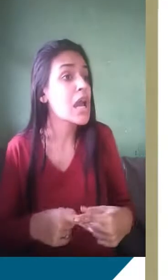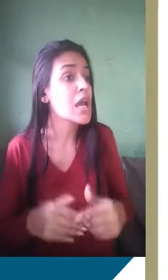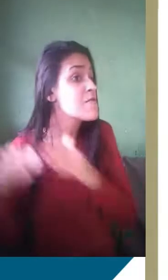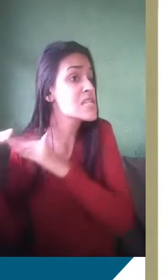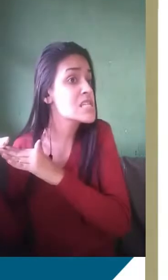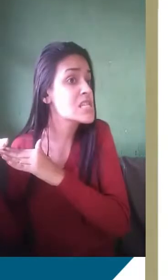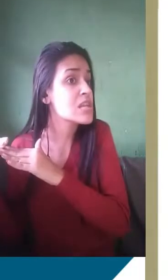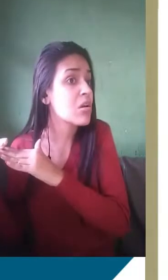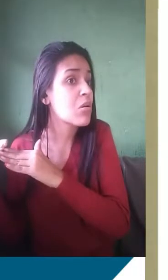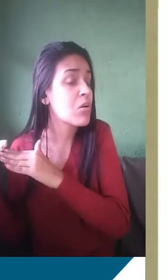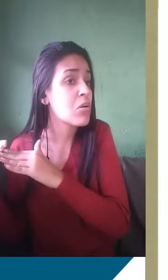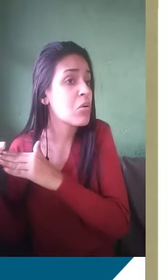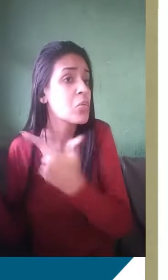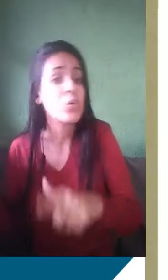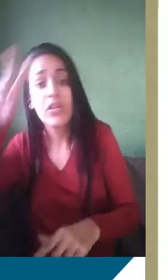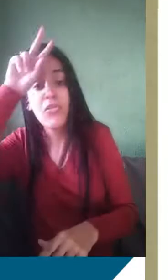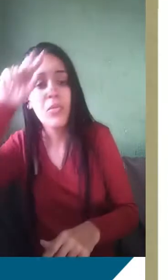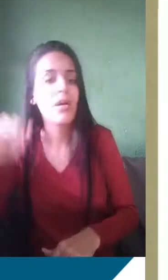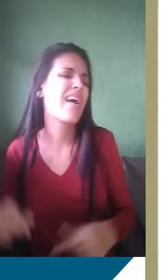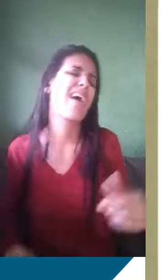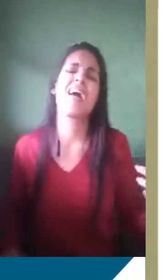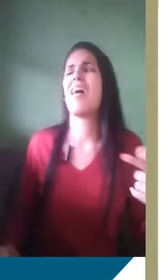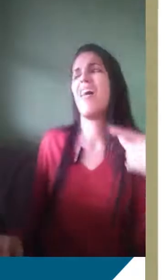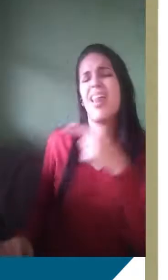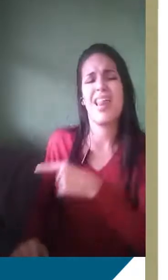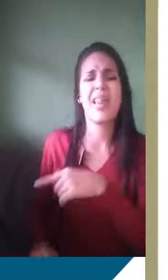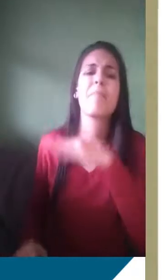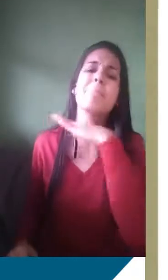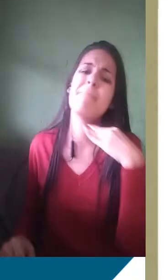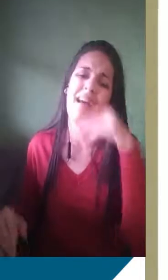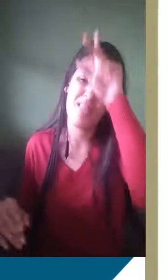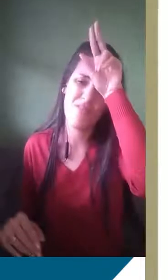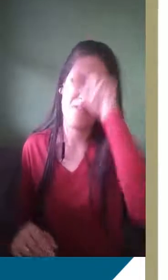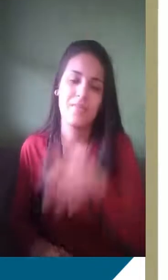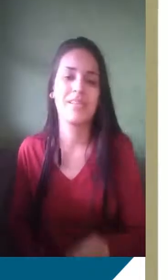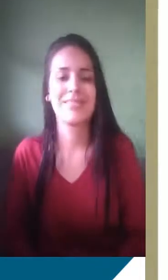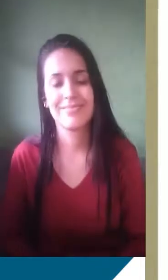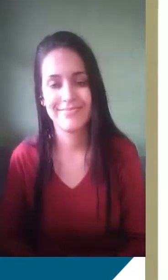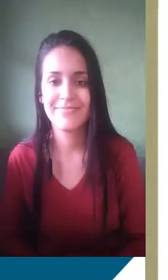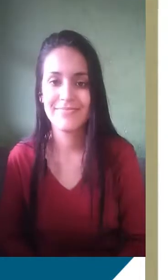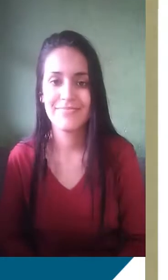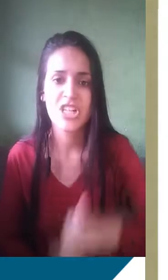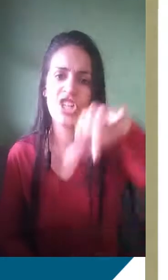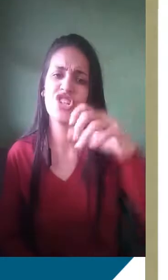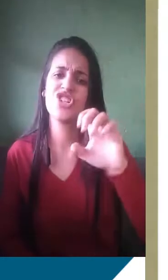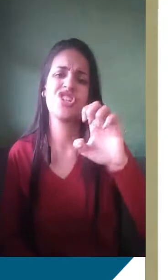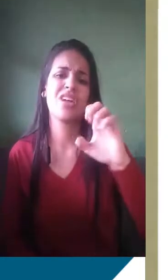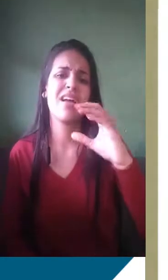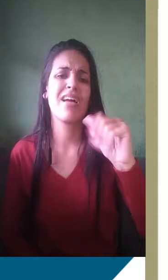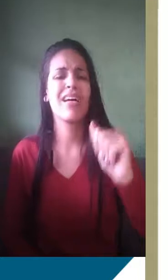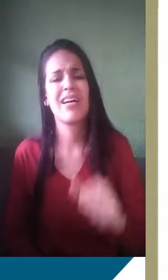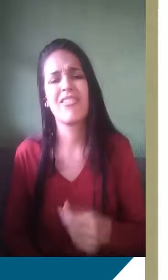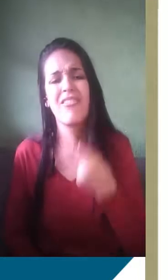faz o mesmo? Jeca coçava a cabeça, cuspia por entre os dentes e vinha sempre com a mesma história.